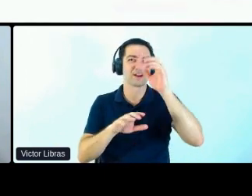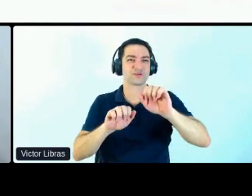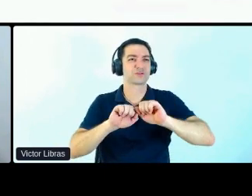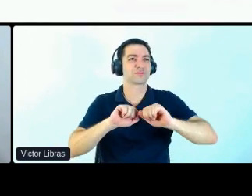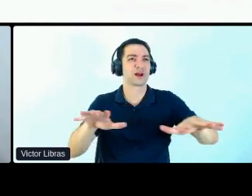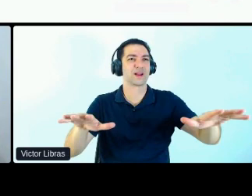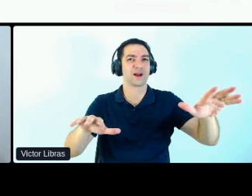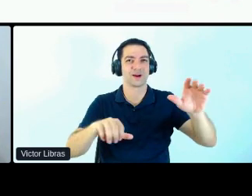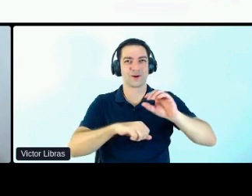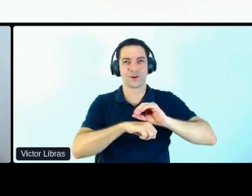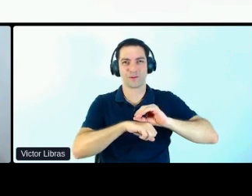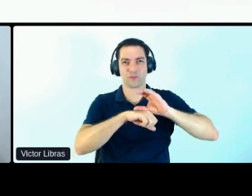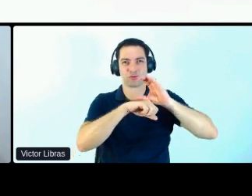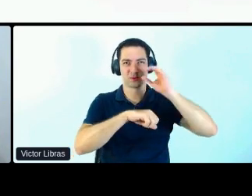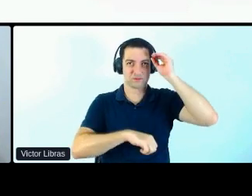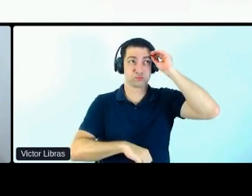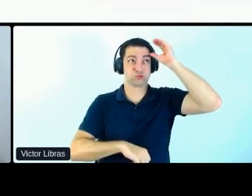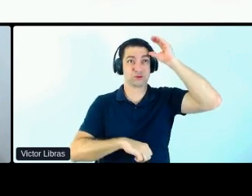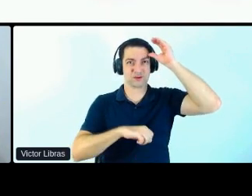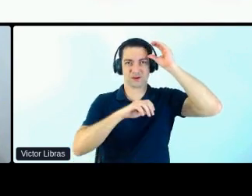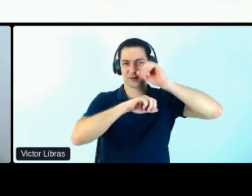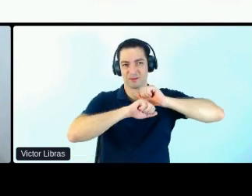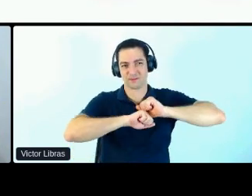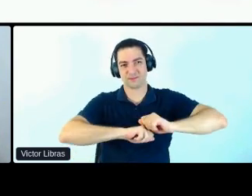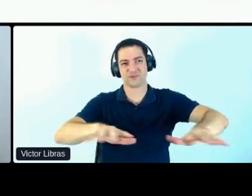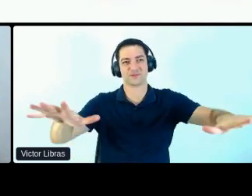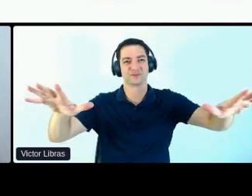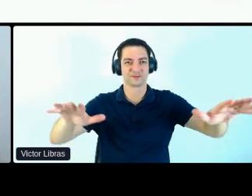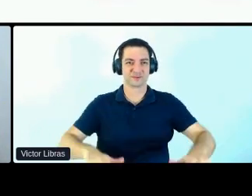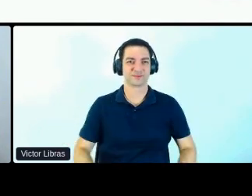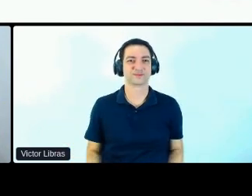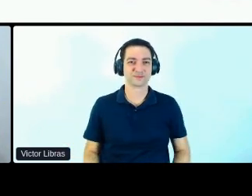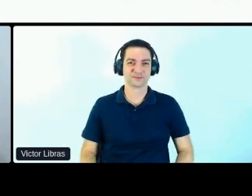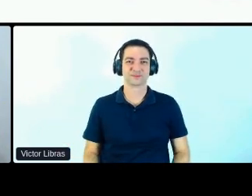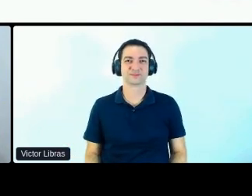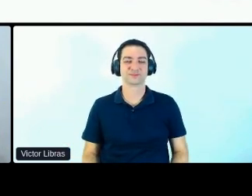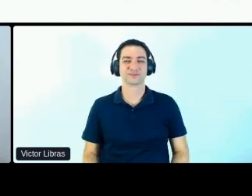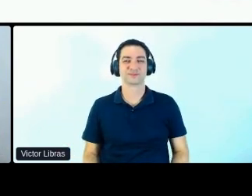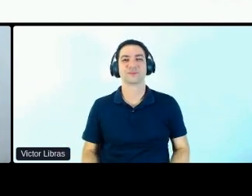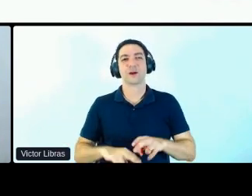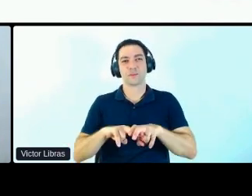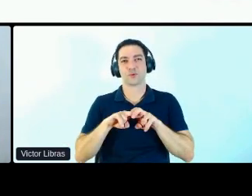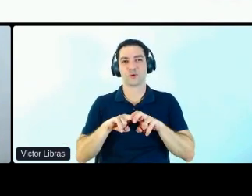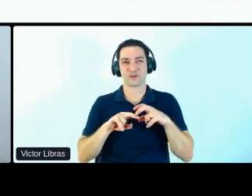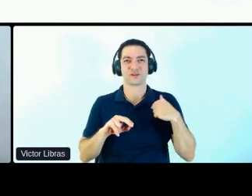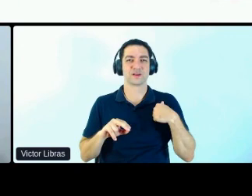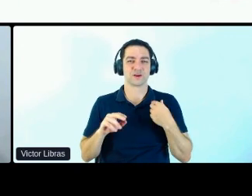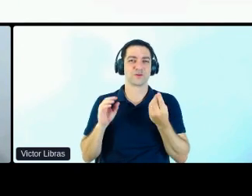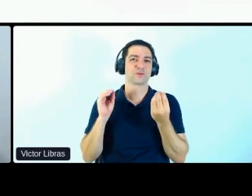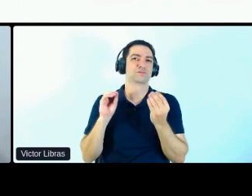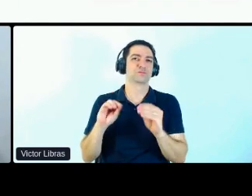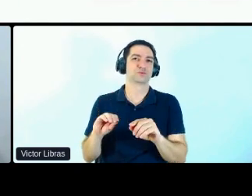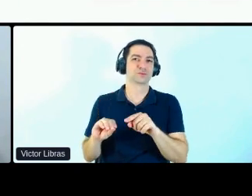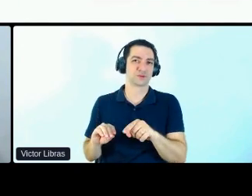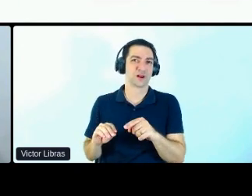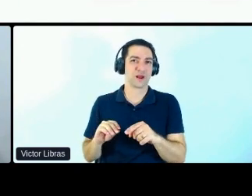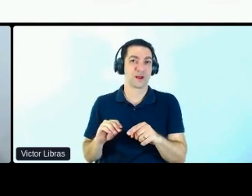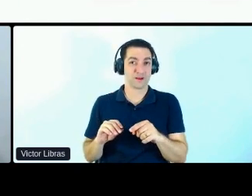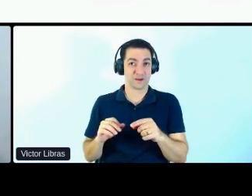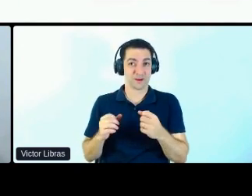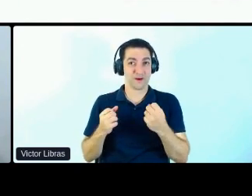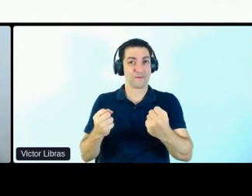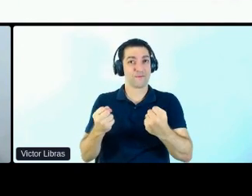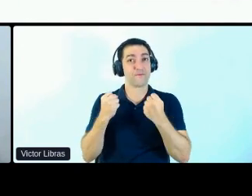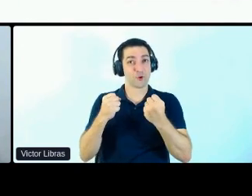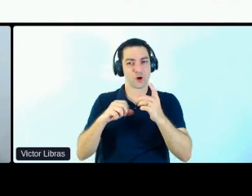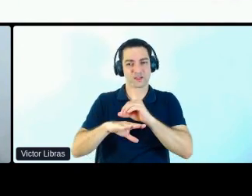Então, por isso que eu coloquei, né, a força do digital na acessibilidade e inclusão. Ela tem